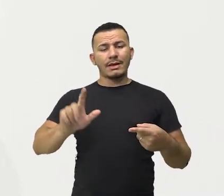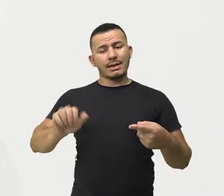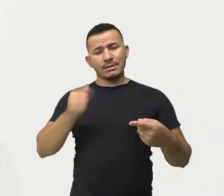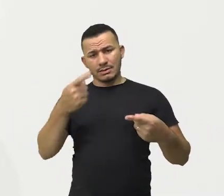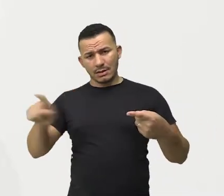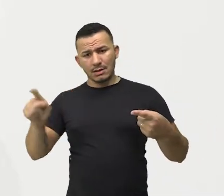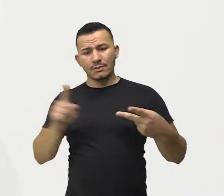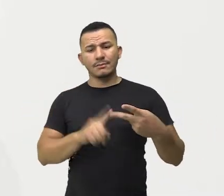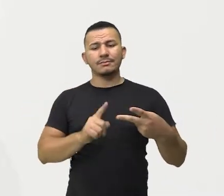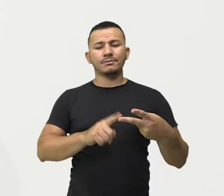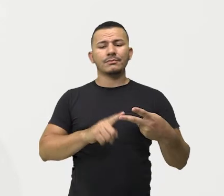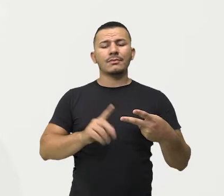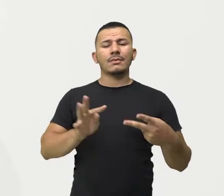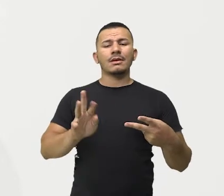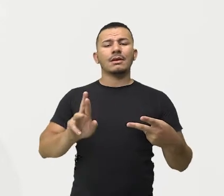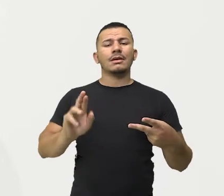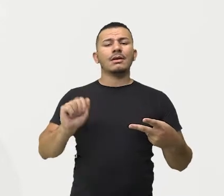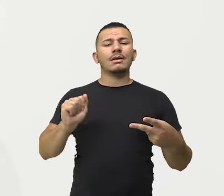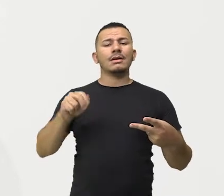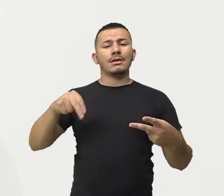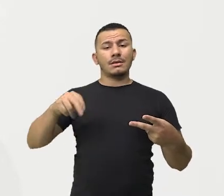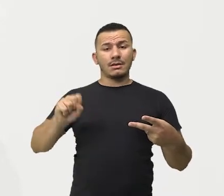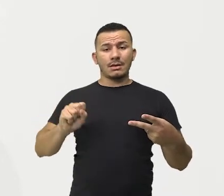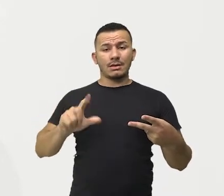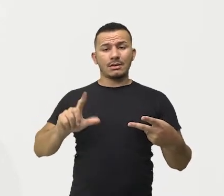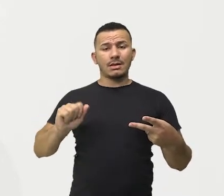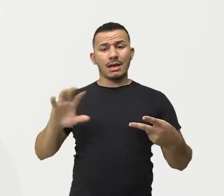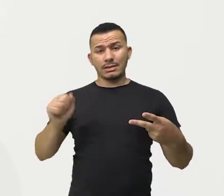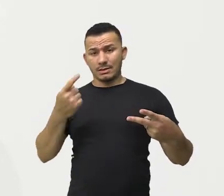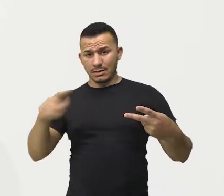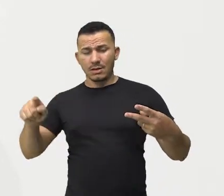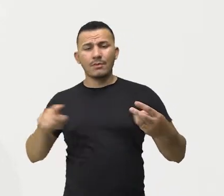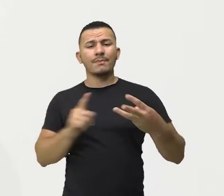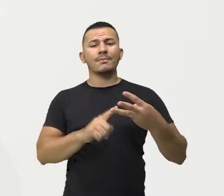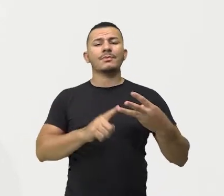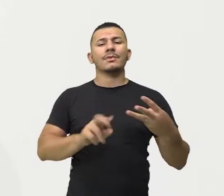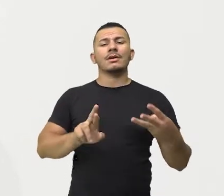axial, simetria de translação e simetria de